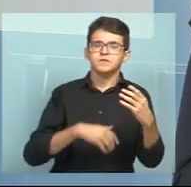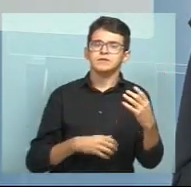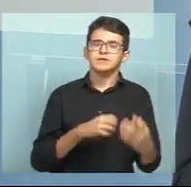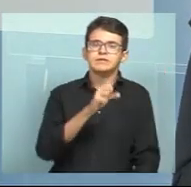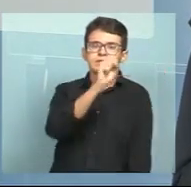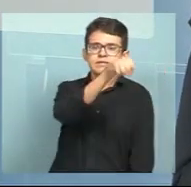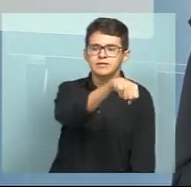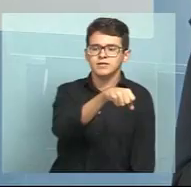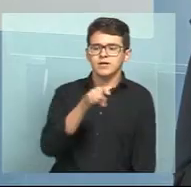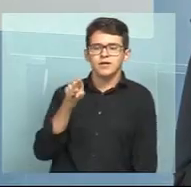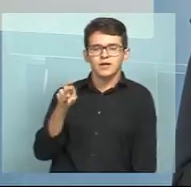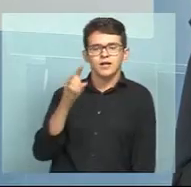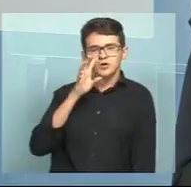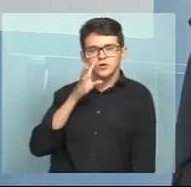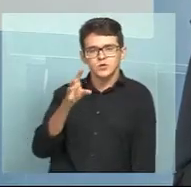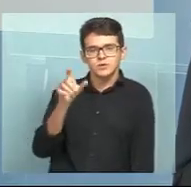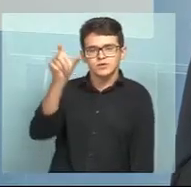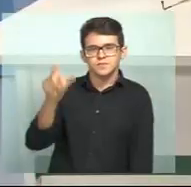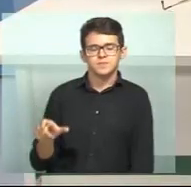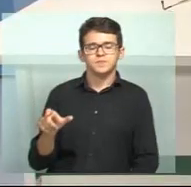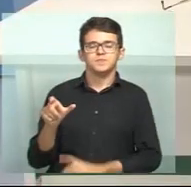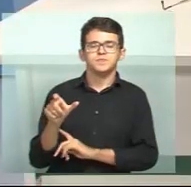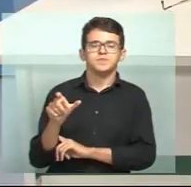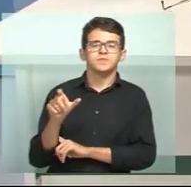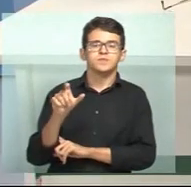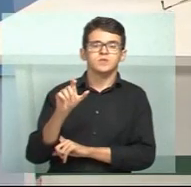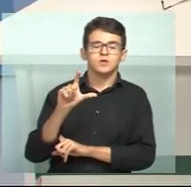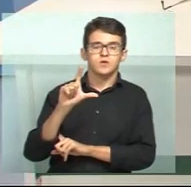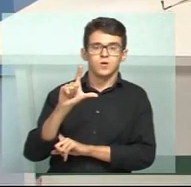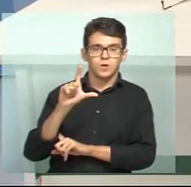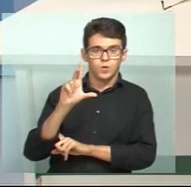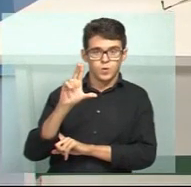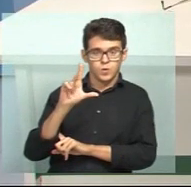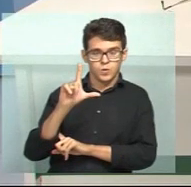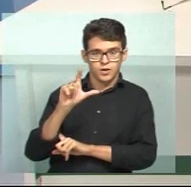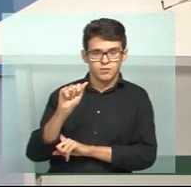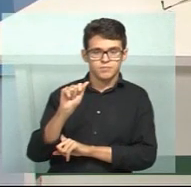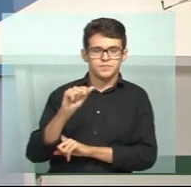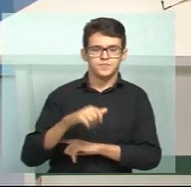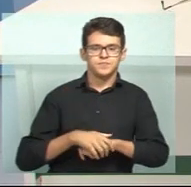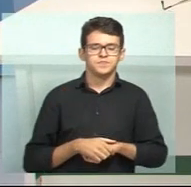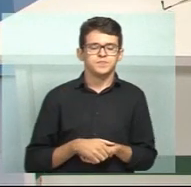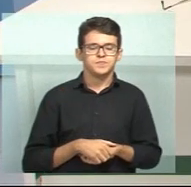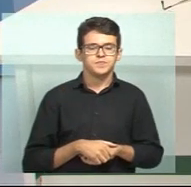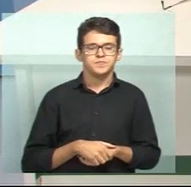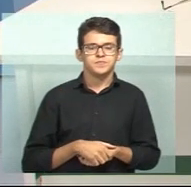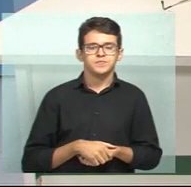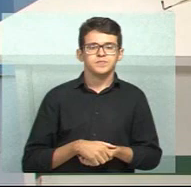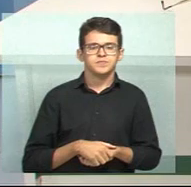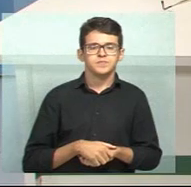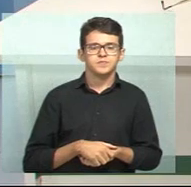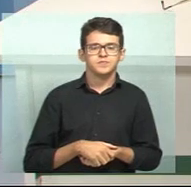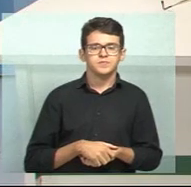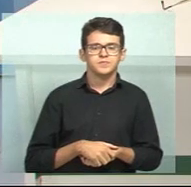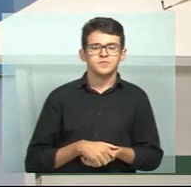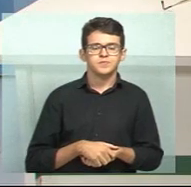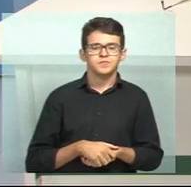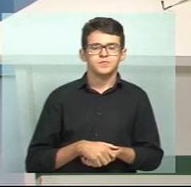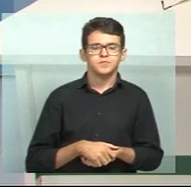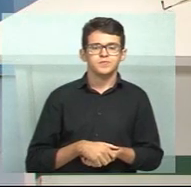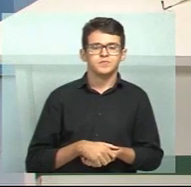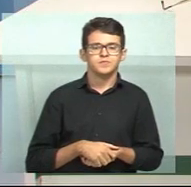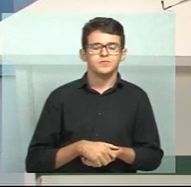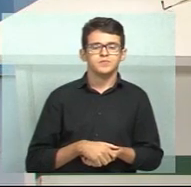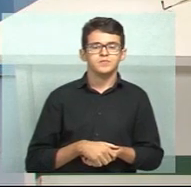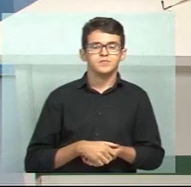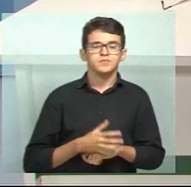né, Luiz? Qualquer questão, qualquer querela, qualquer questão política hoje estão colocadas e postas para